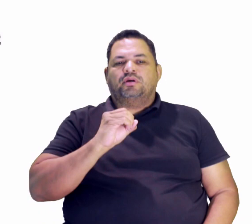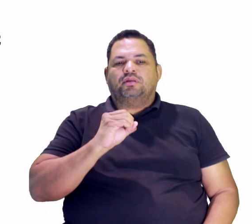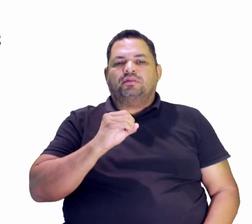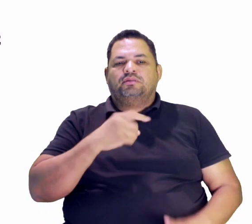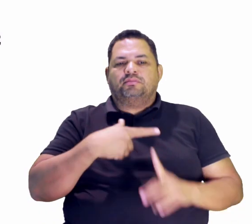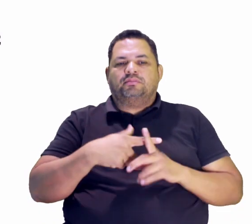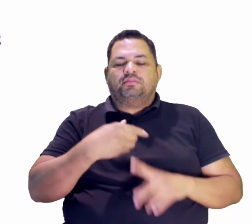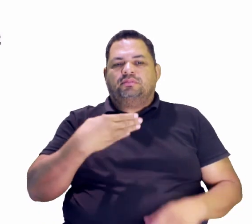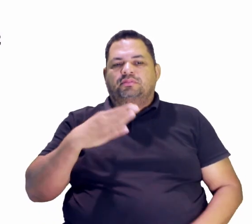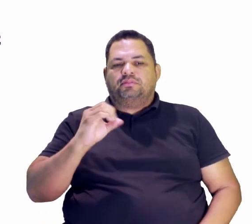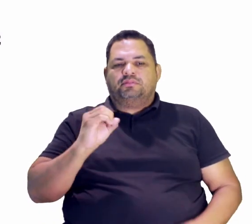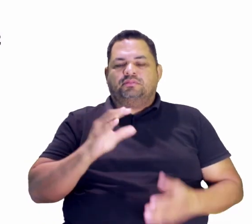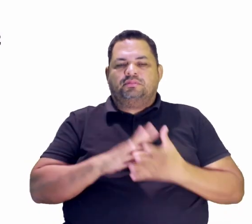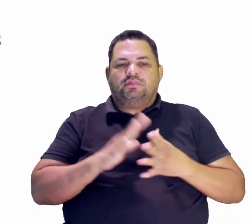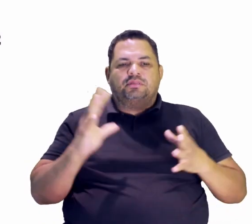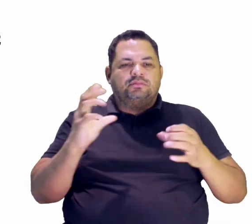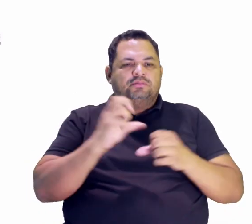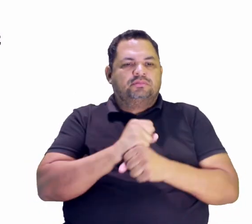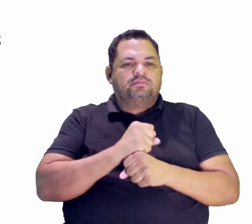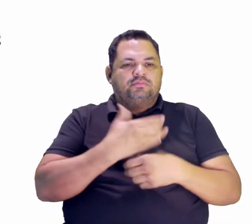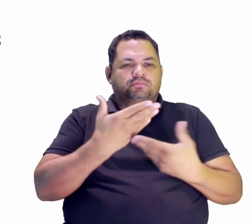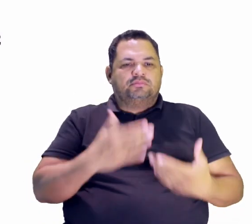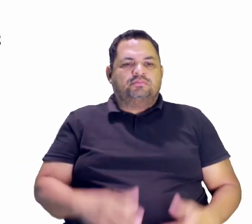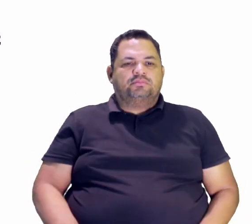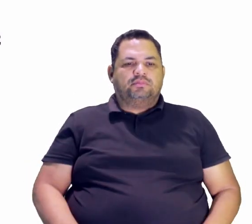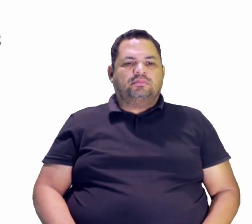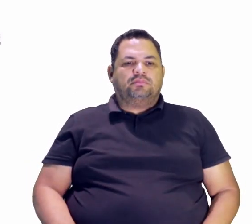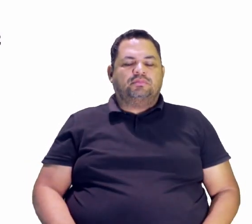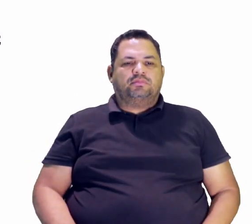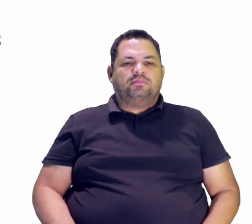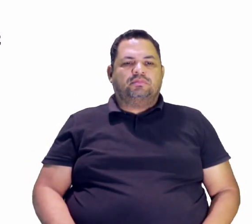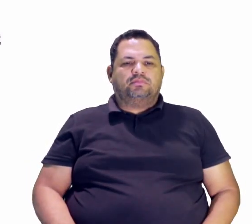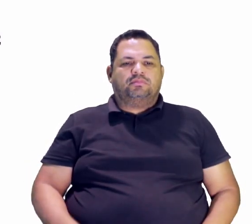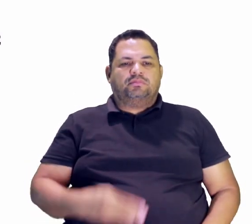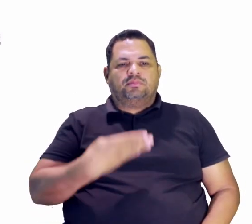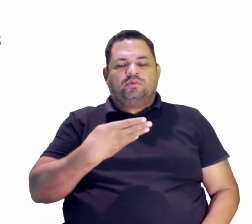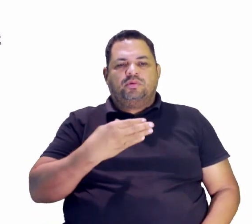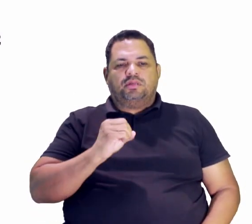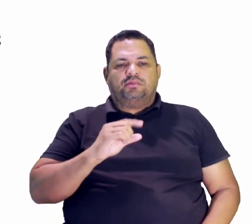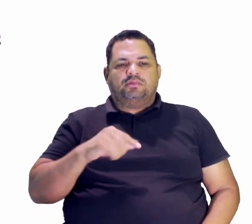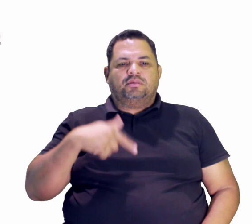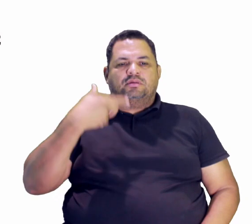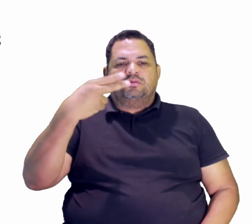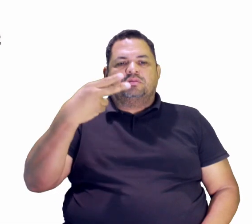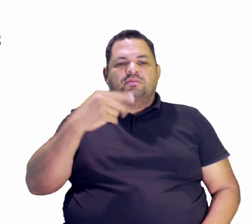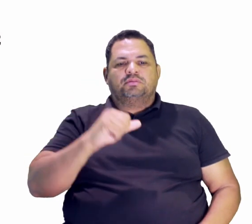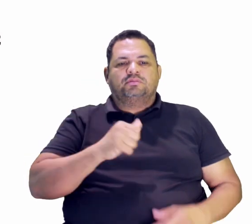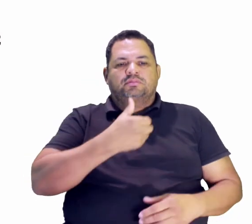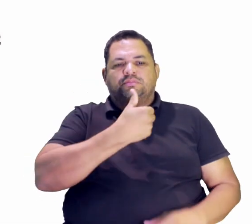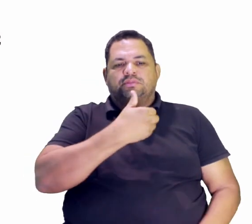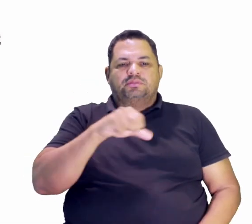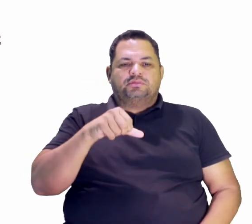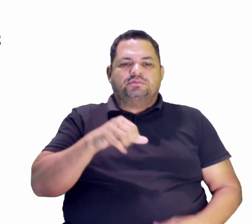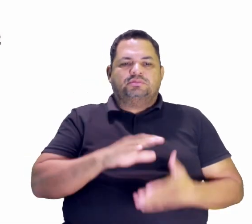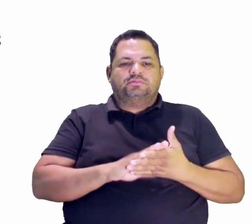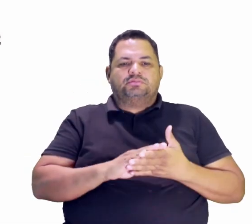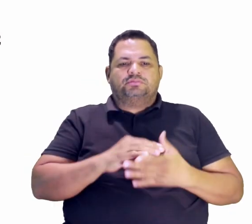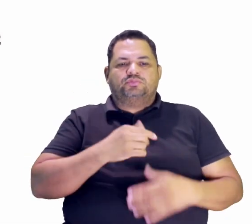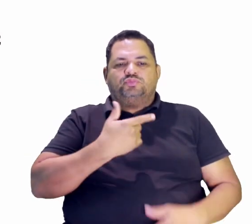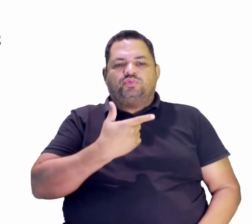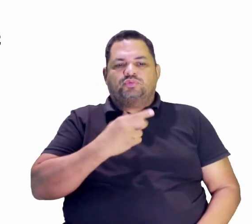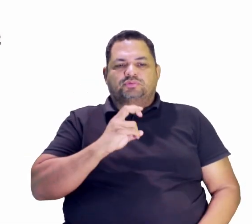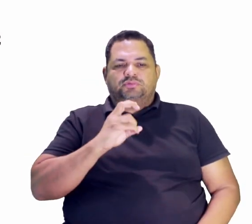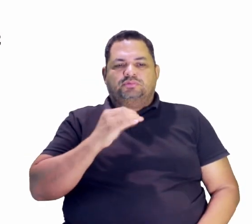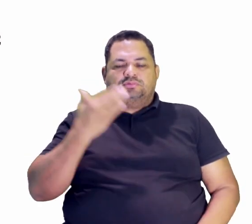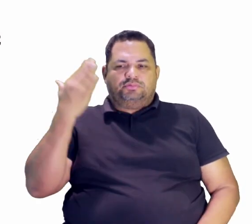né? Como é a soma, tanto vai por 30 e 40 também, tá, pessoal? 40 ao quadrado 1.600, 30 ao quadrado 900. 2.500,